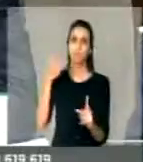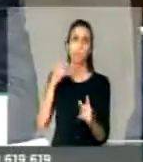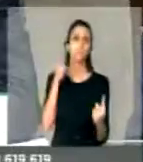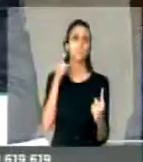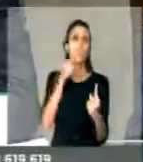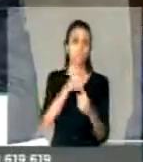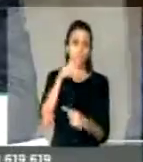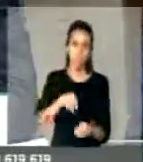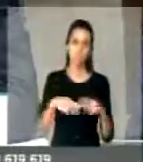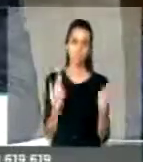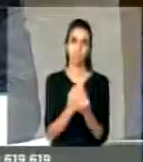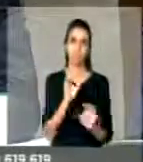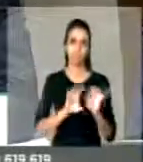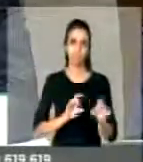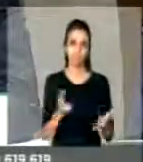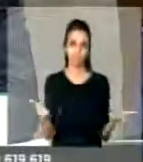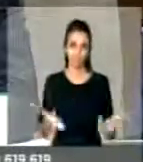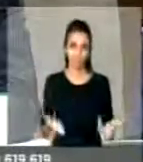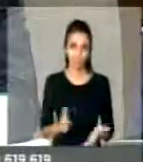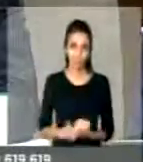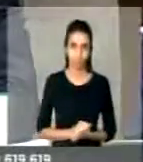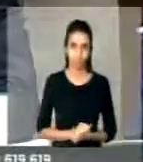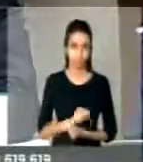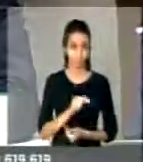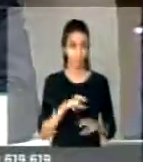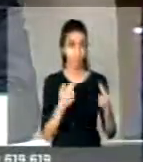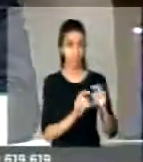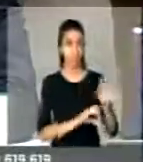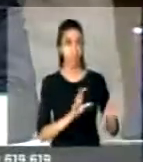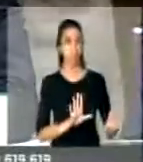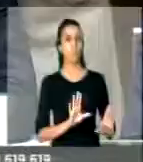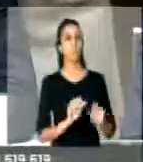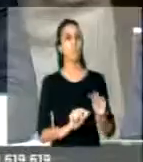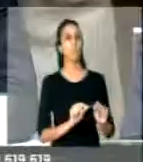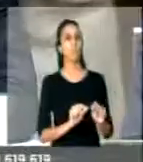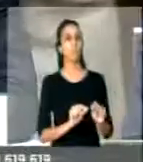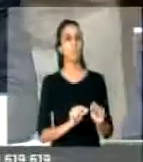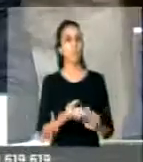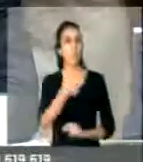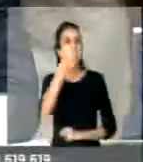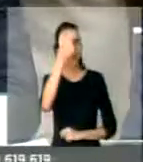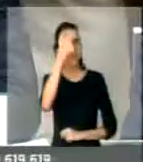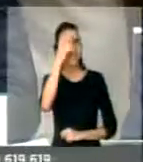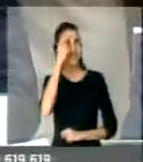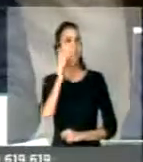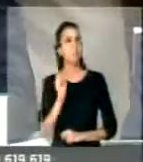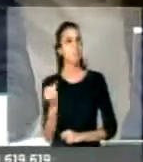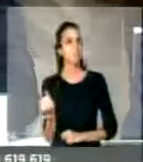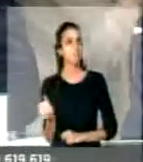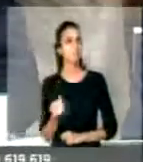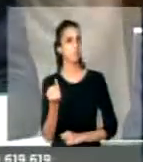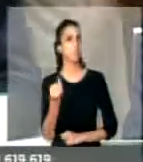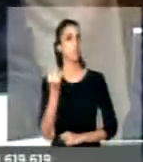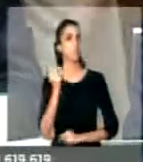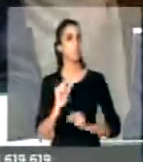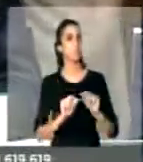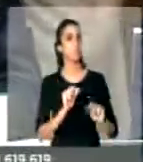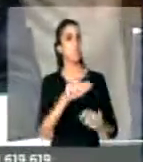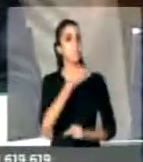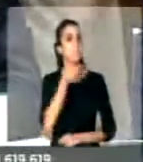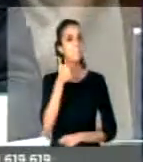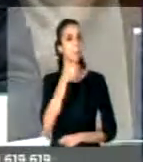sessão de homenagem, solenidade marcada pela consciência da importância para a edificação da